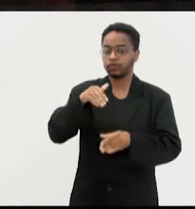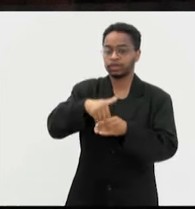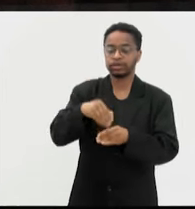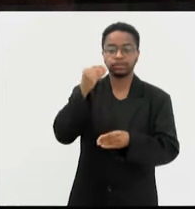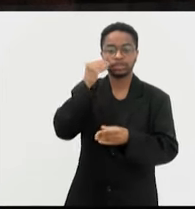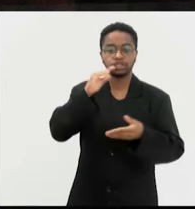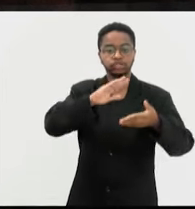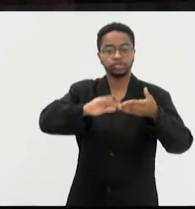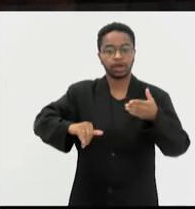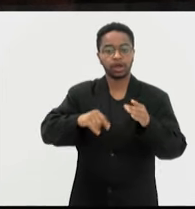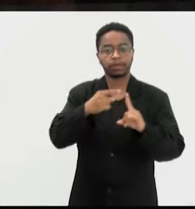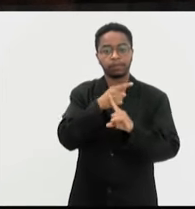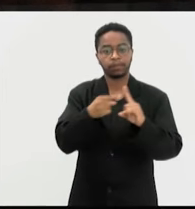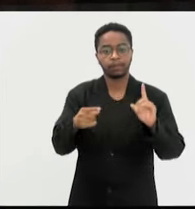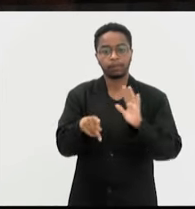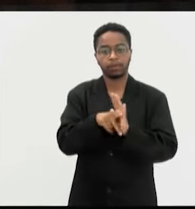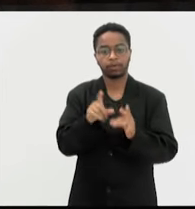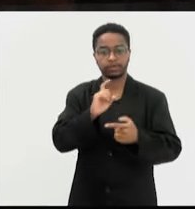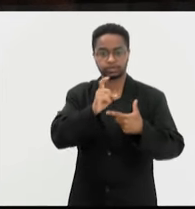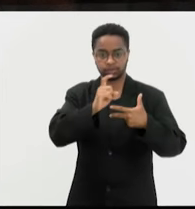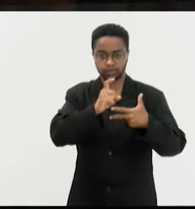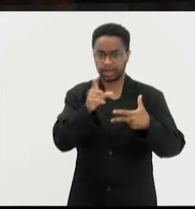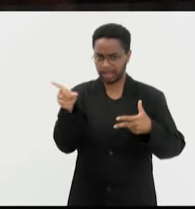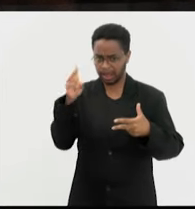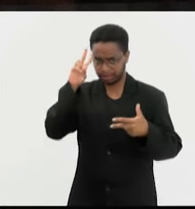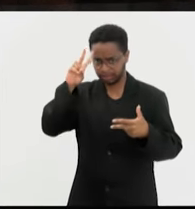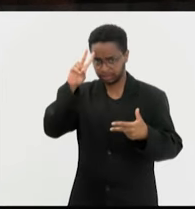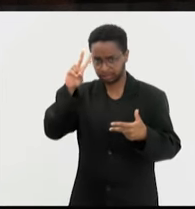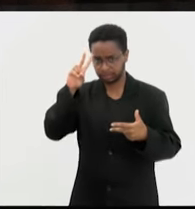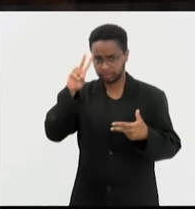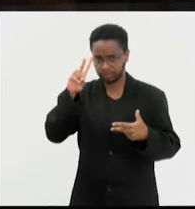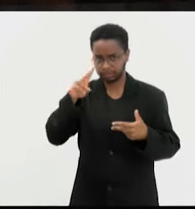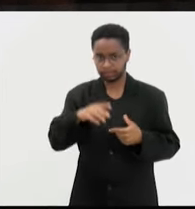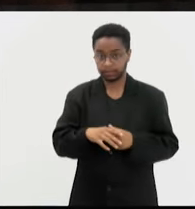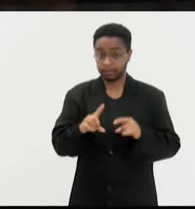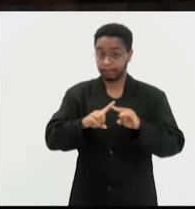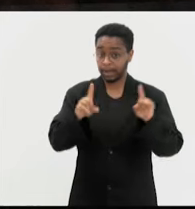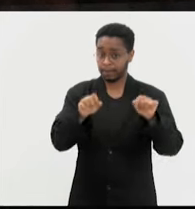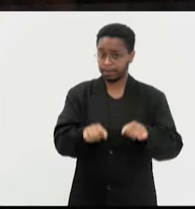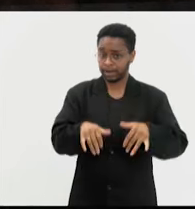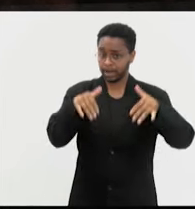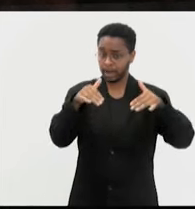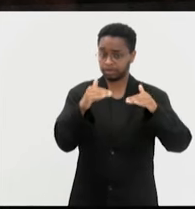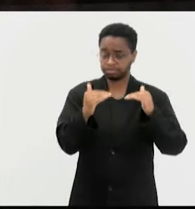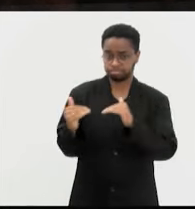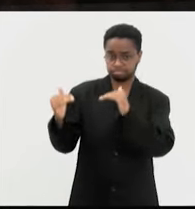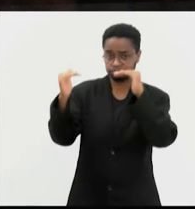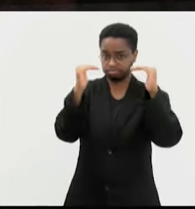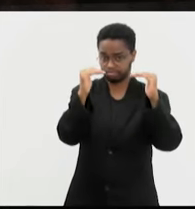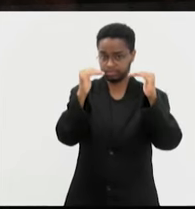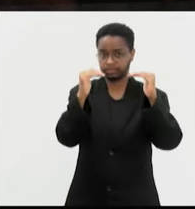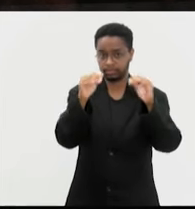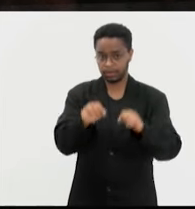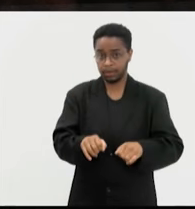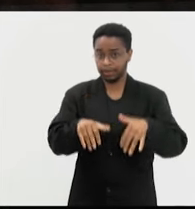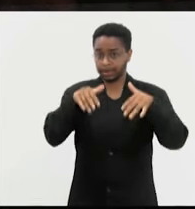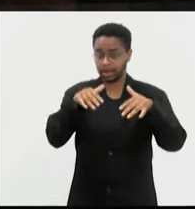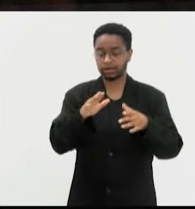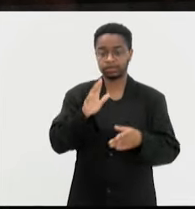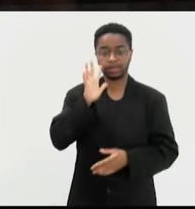vetos do executivo senhor lembra disso mas o plenário é soberano o plenário